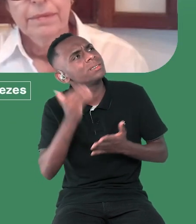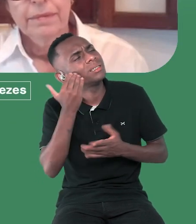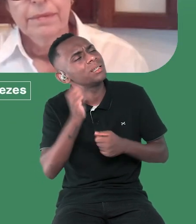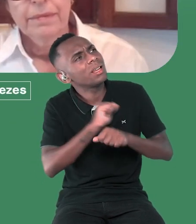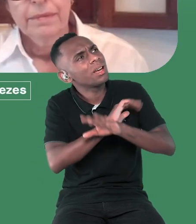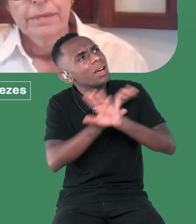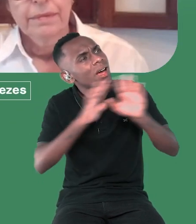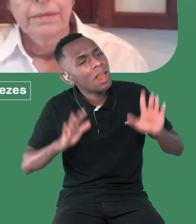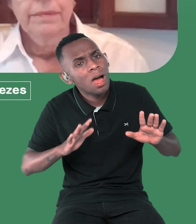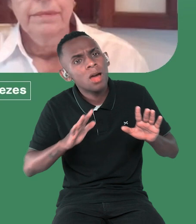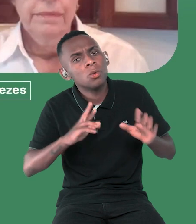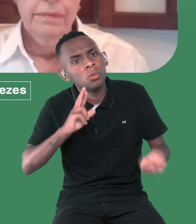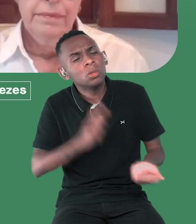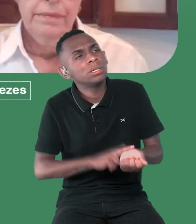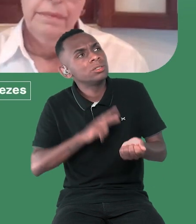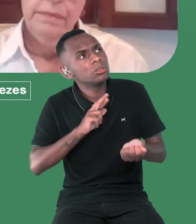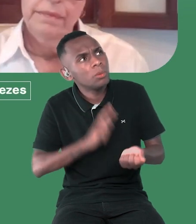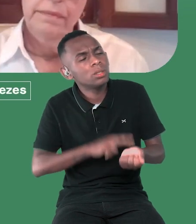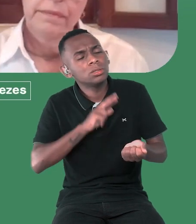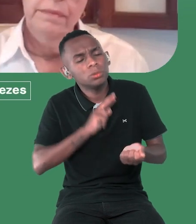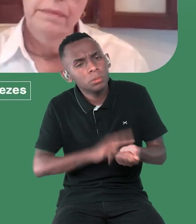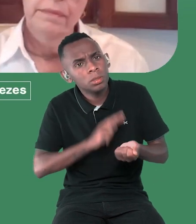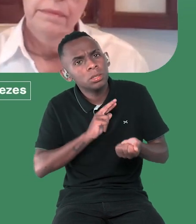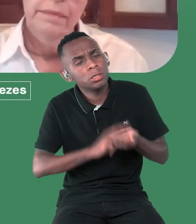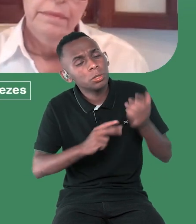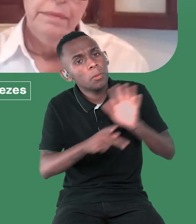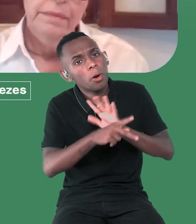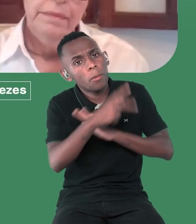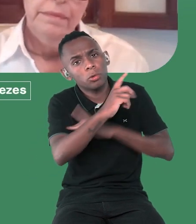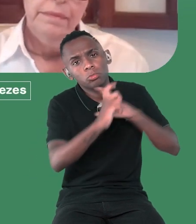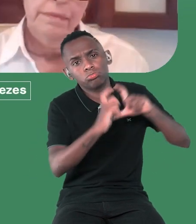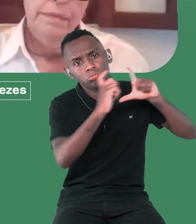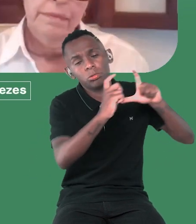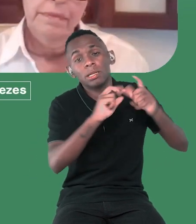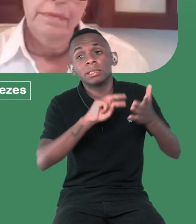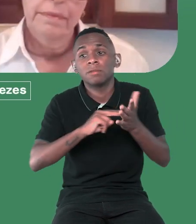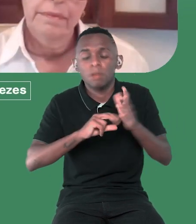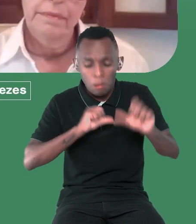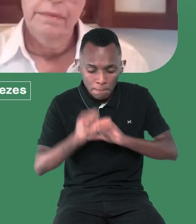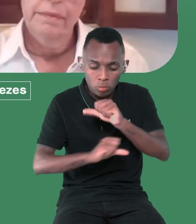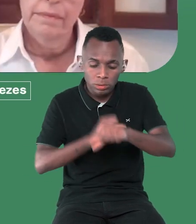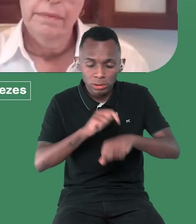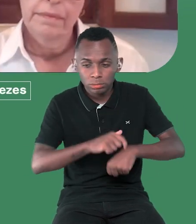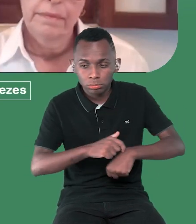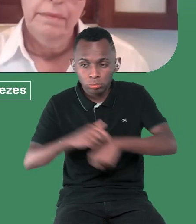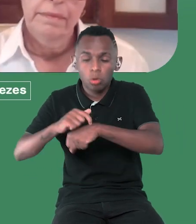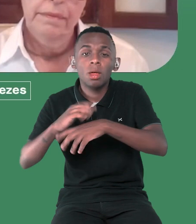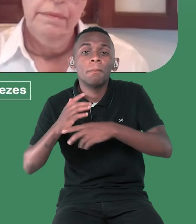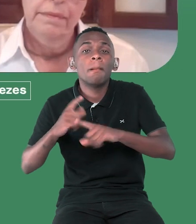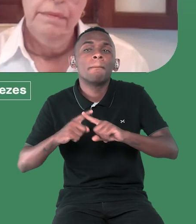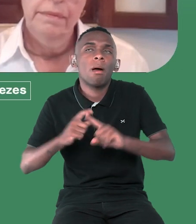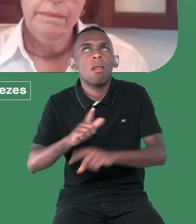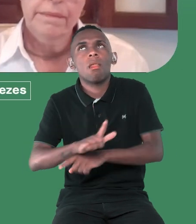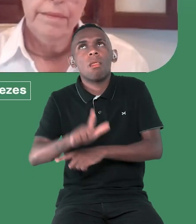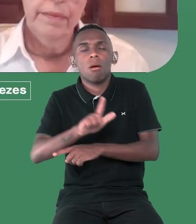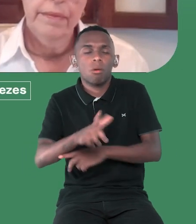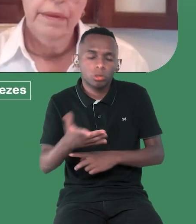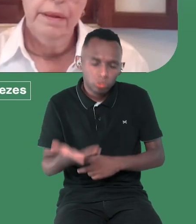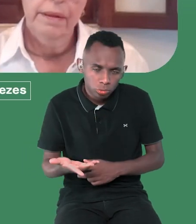essas badaladas, e o tempo passando, a história da passagem do tempo ali para mim, mas isso, assim, claro,